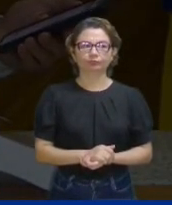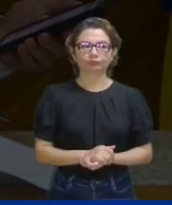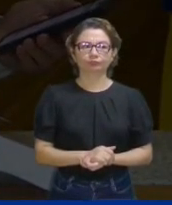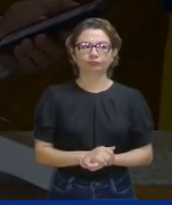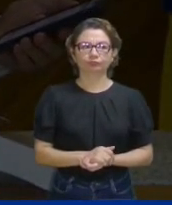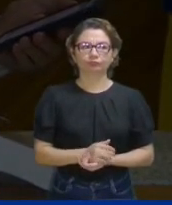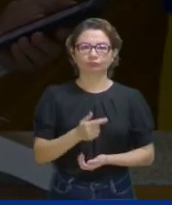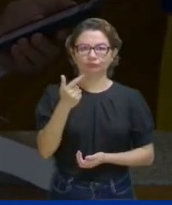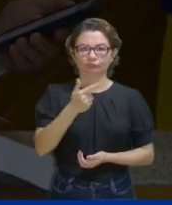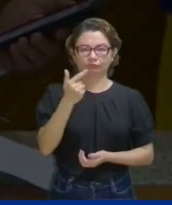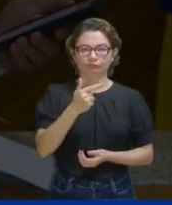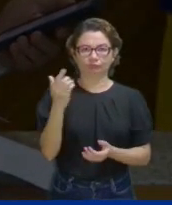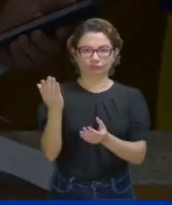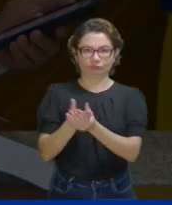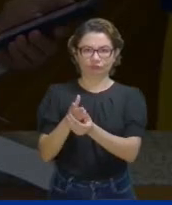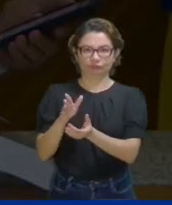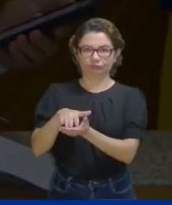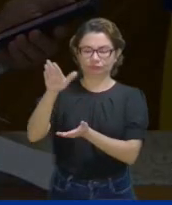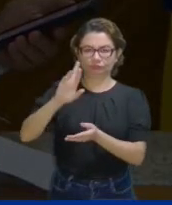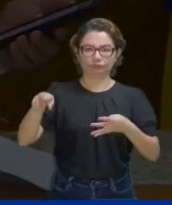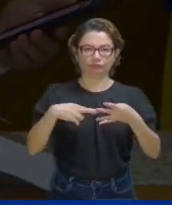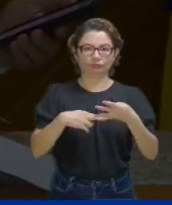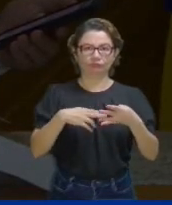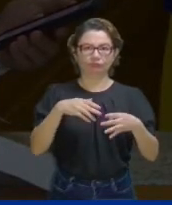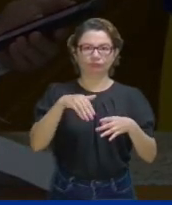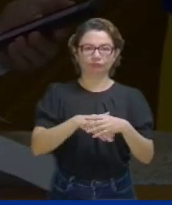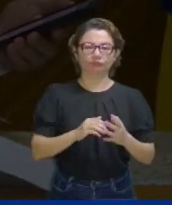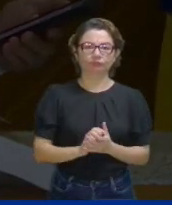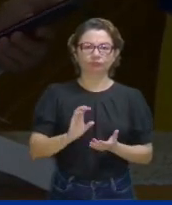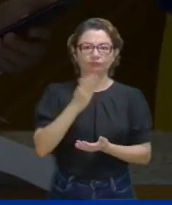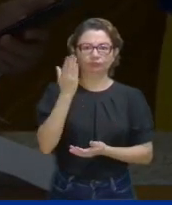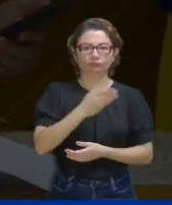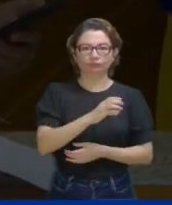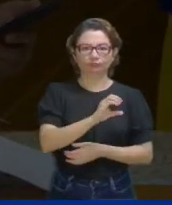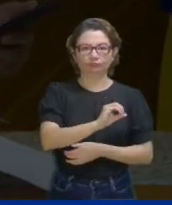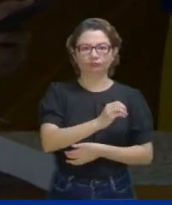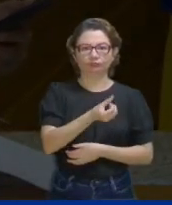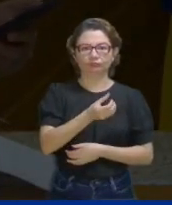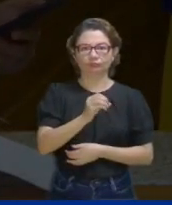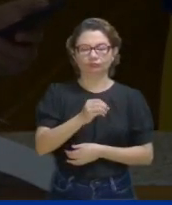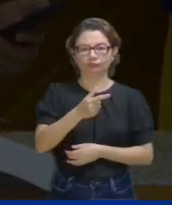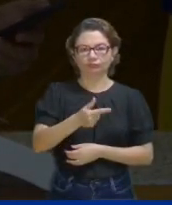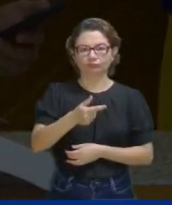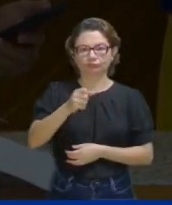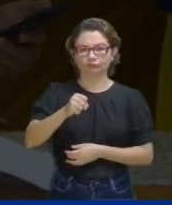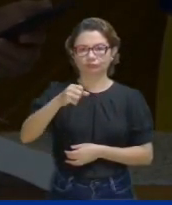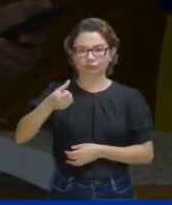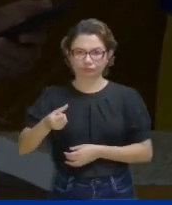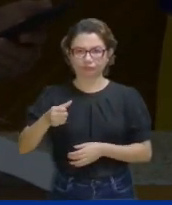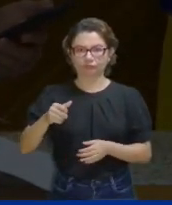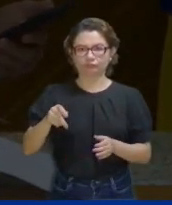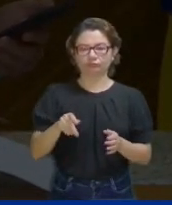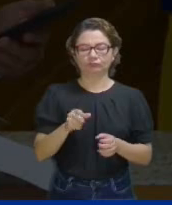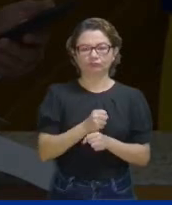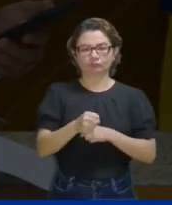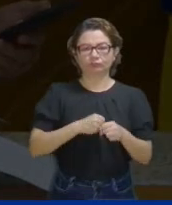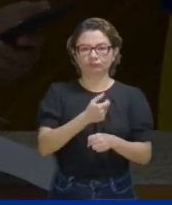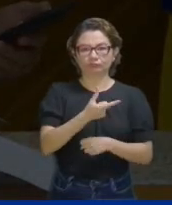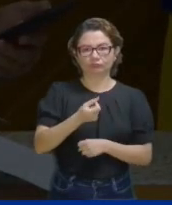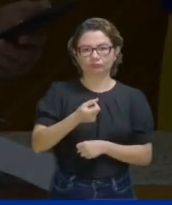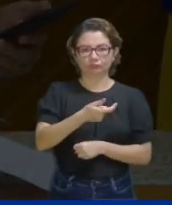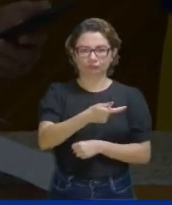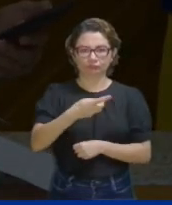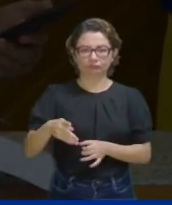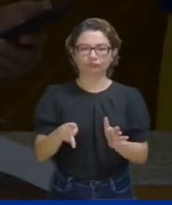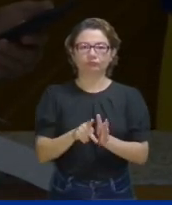O segundo processo em julgamento é um recurso eleitoral na prestação de contas 0600-286 de